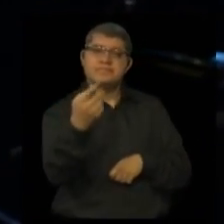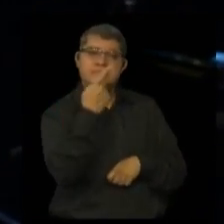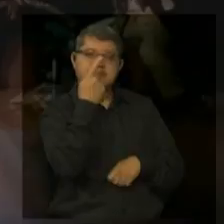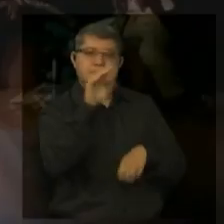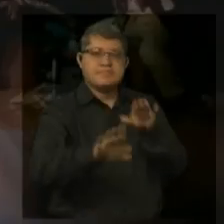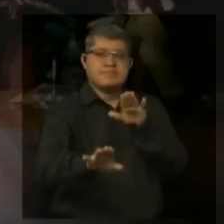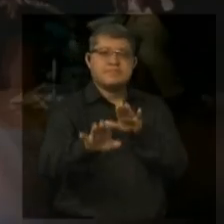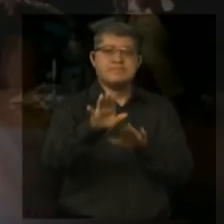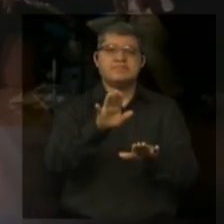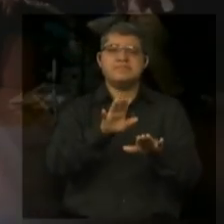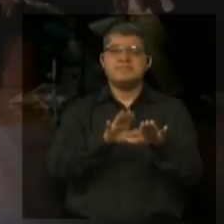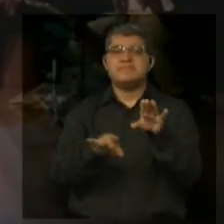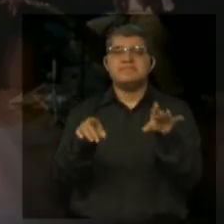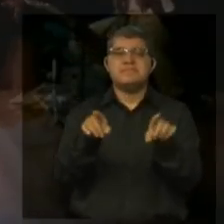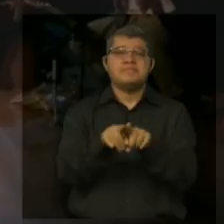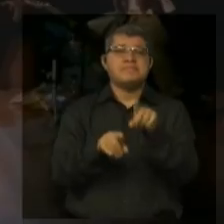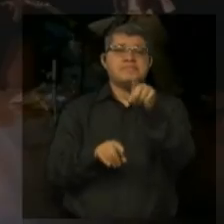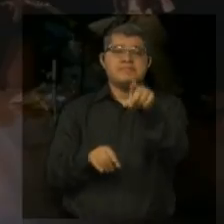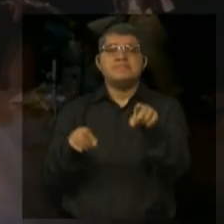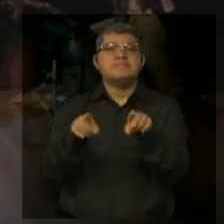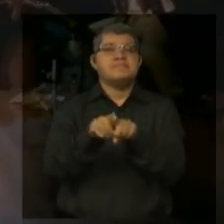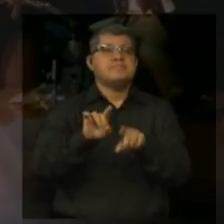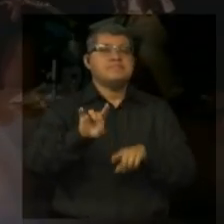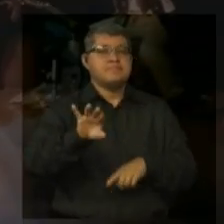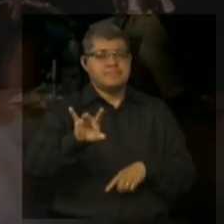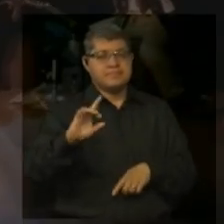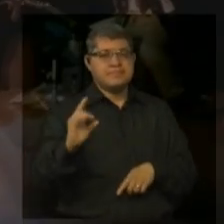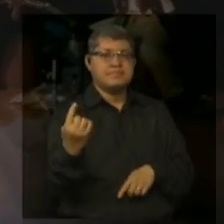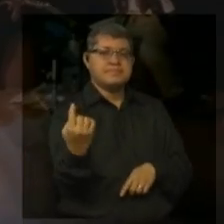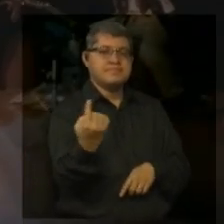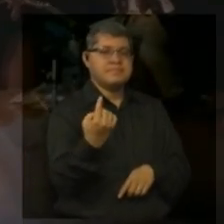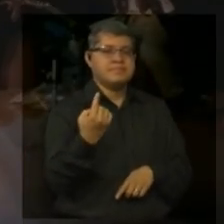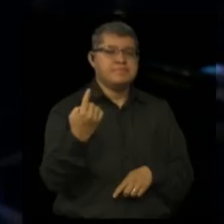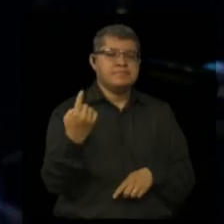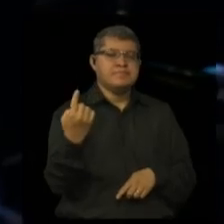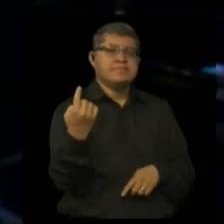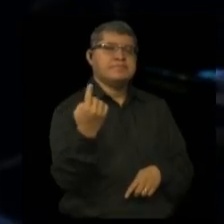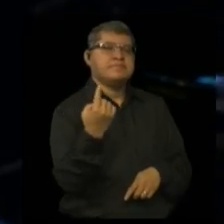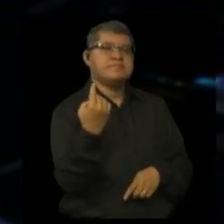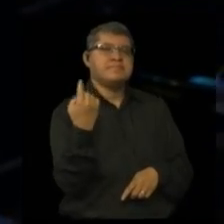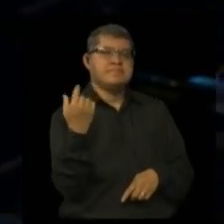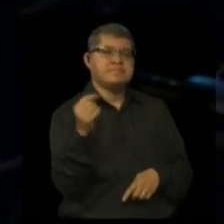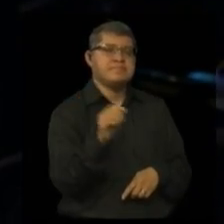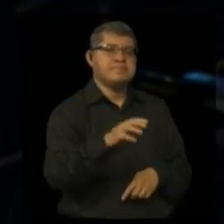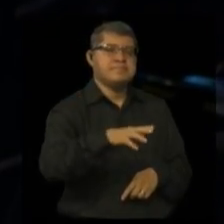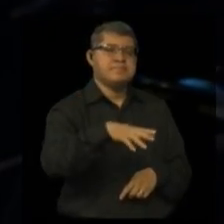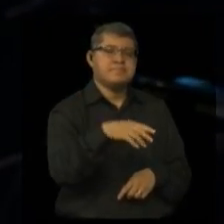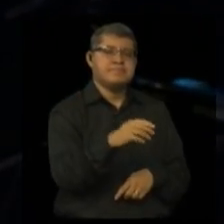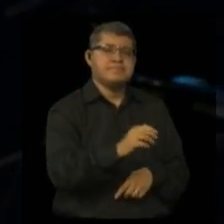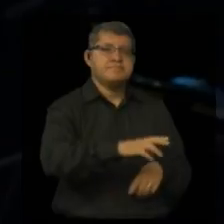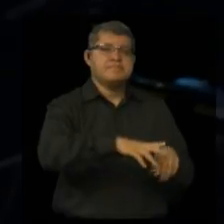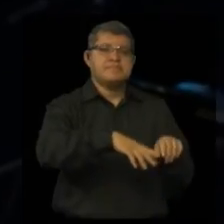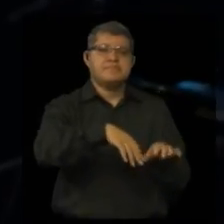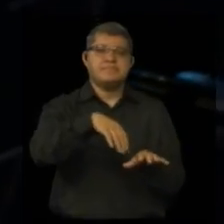diz: cuidado, você também está só.